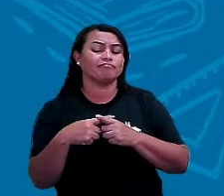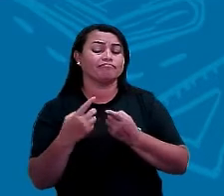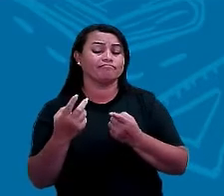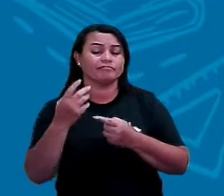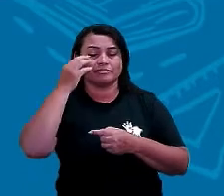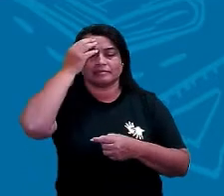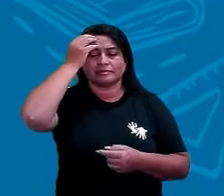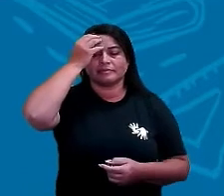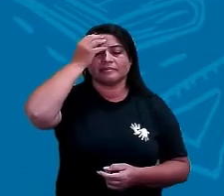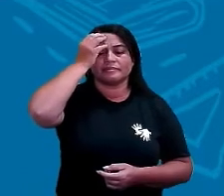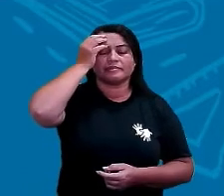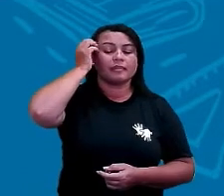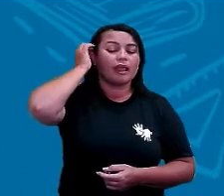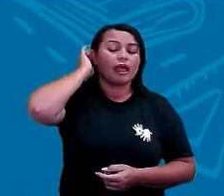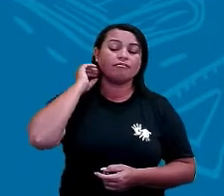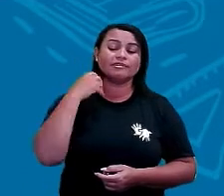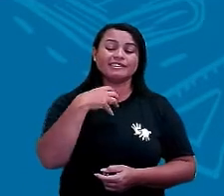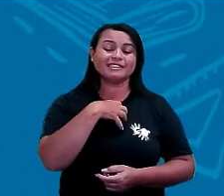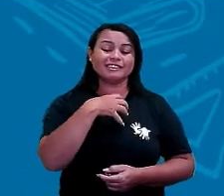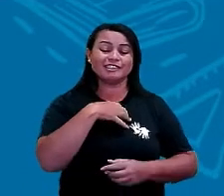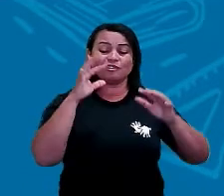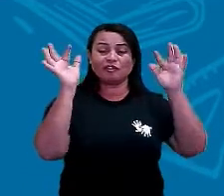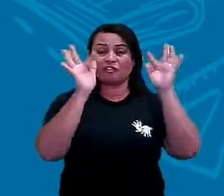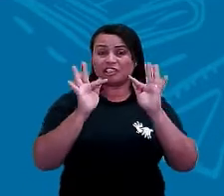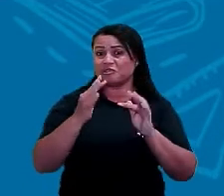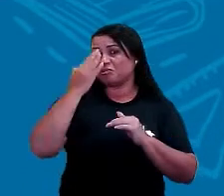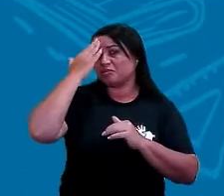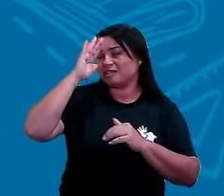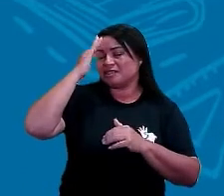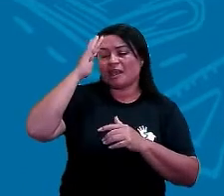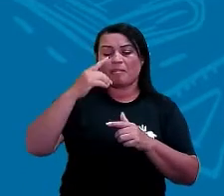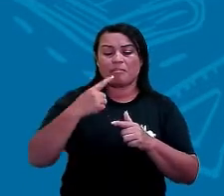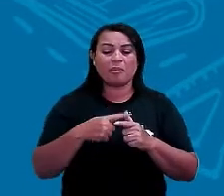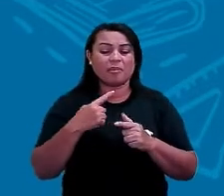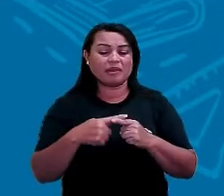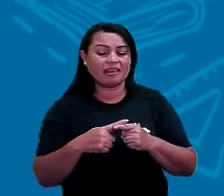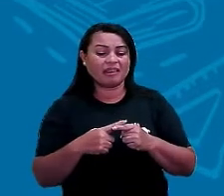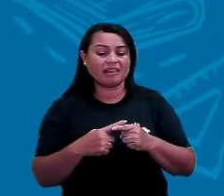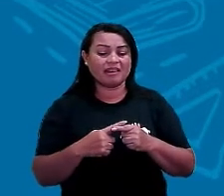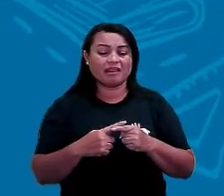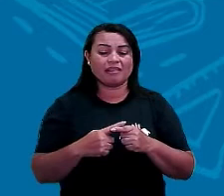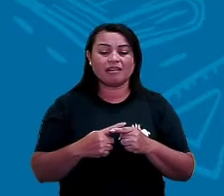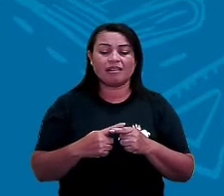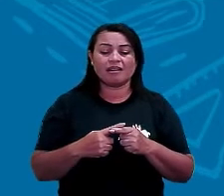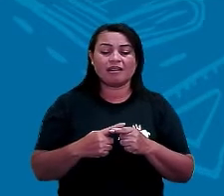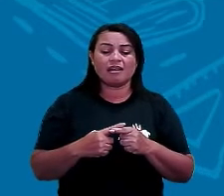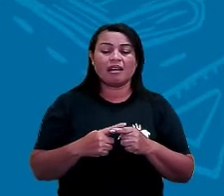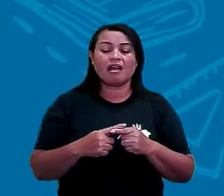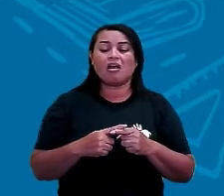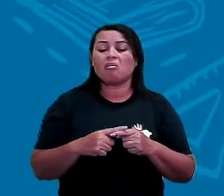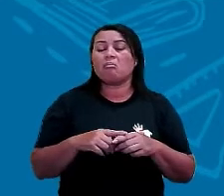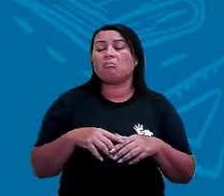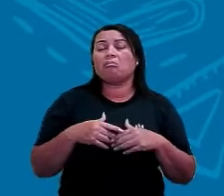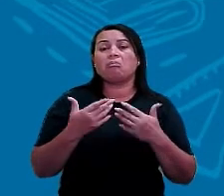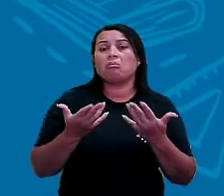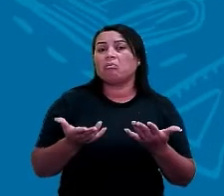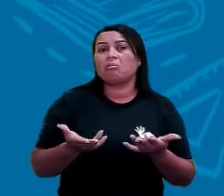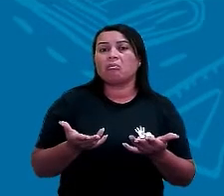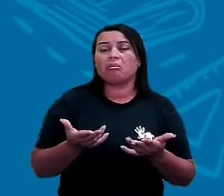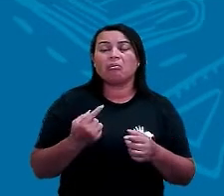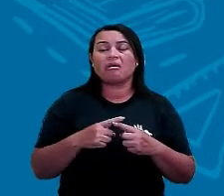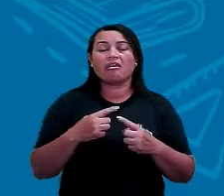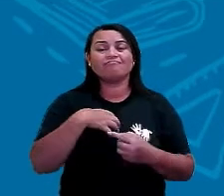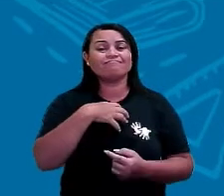Outra frase: estou feliz e não sei por quê. Não sei por qual motivo, não sei